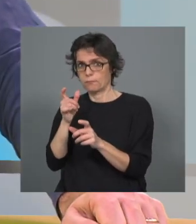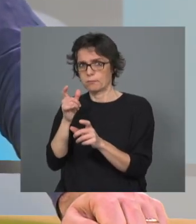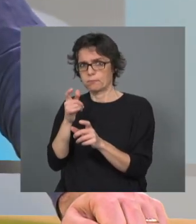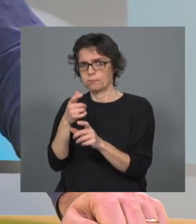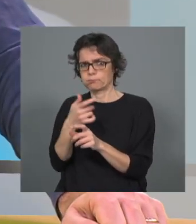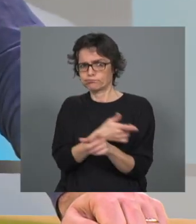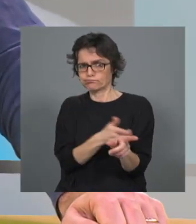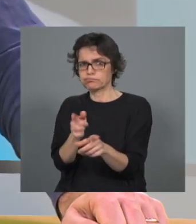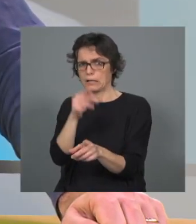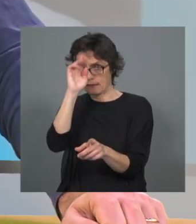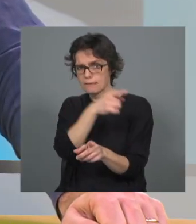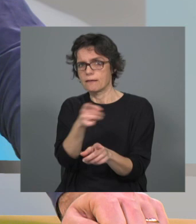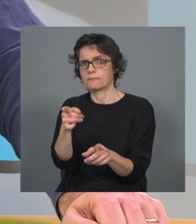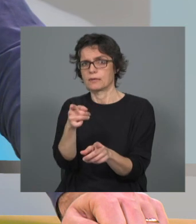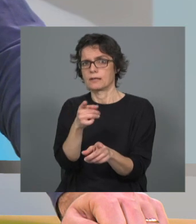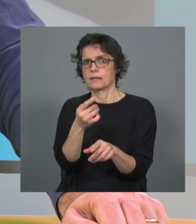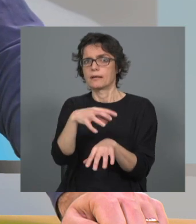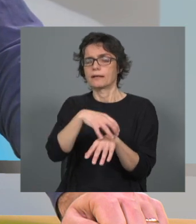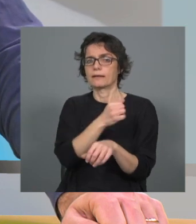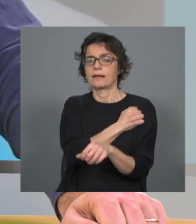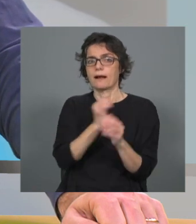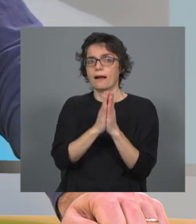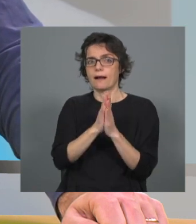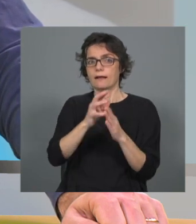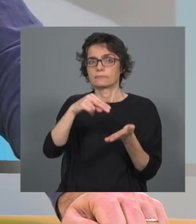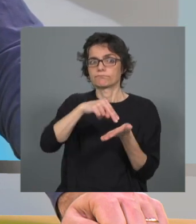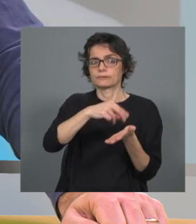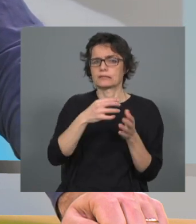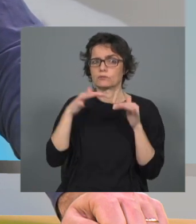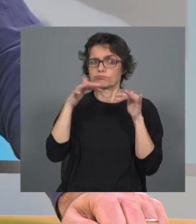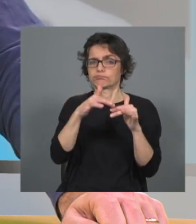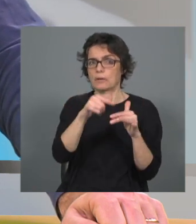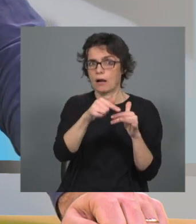e correm esse risco, e isso é para nós também uma lição